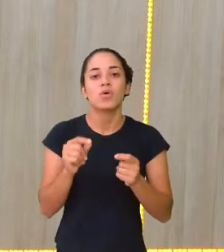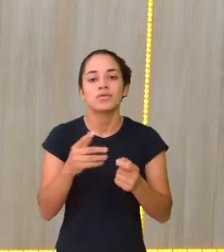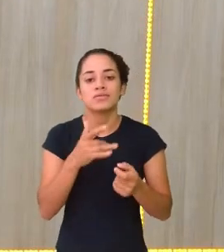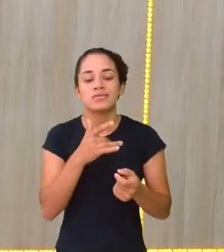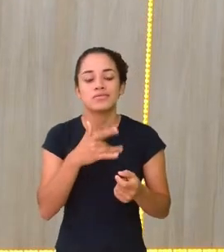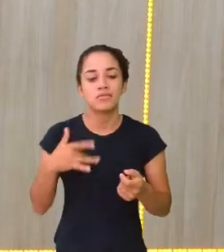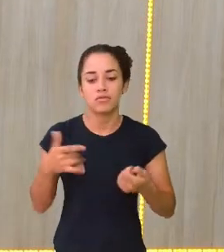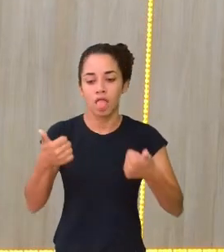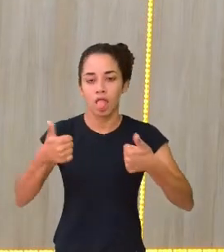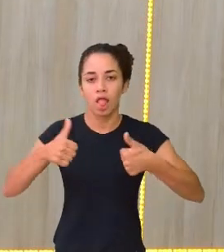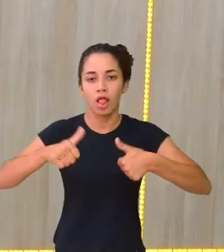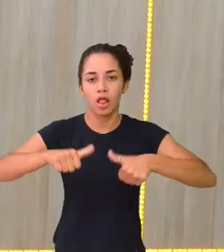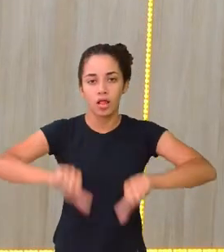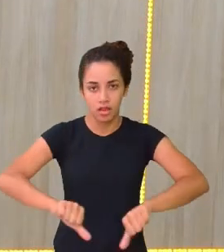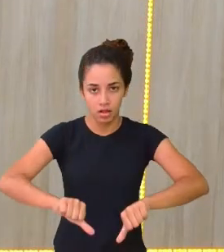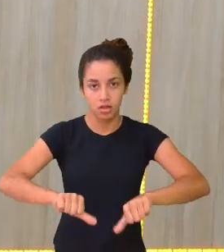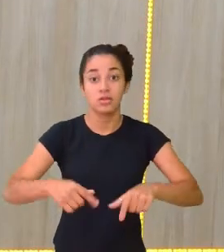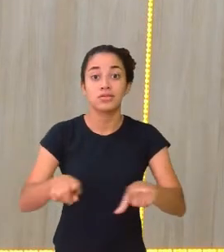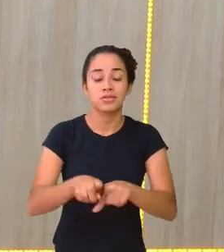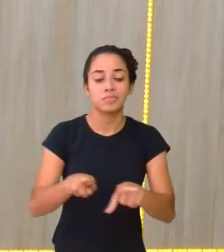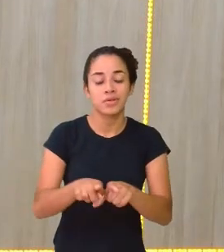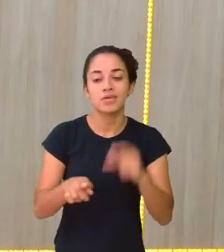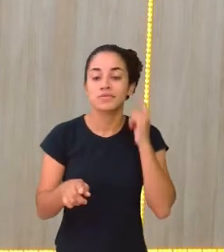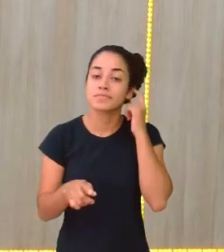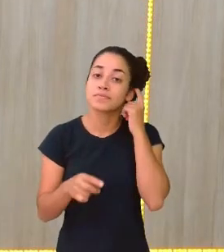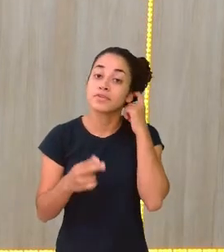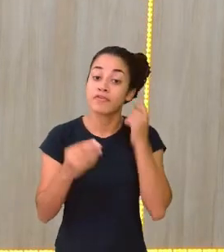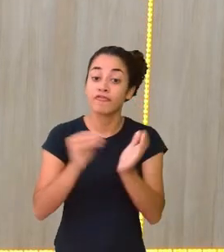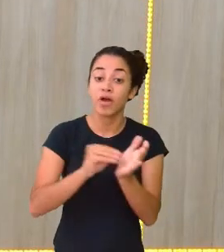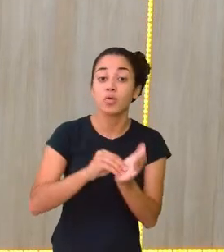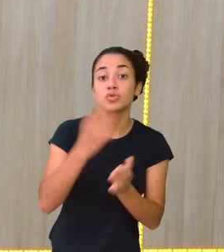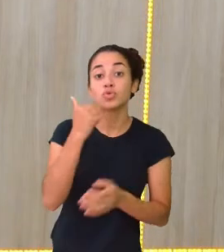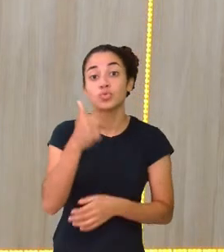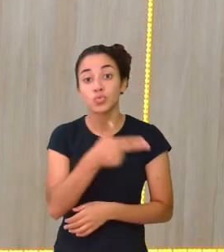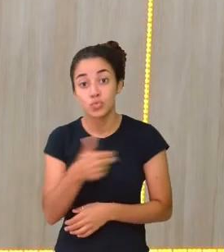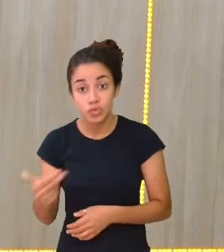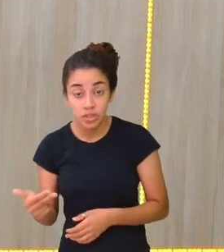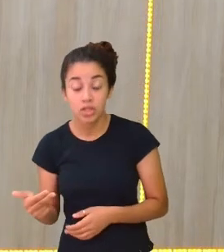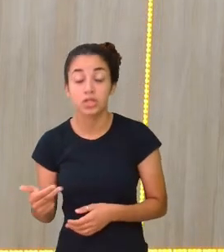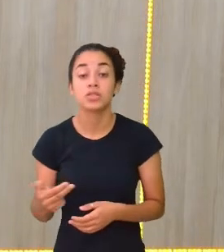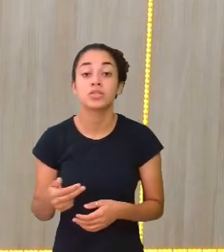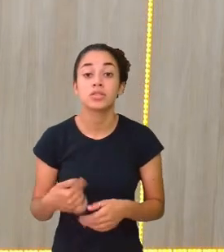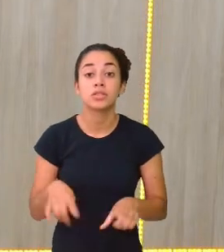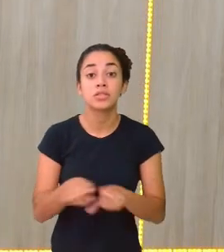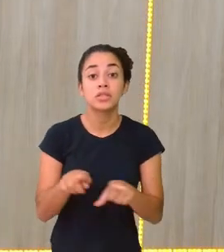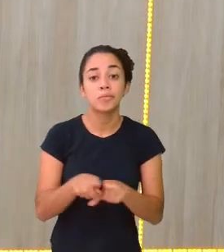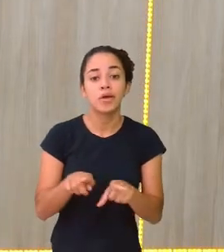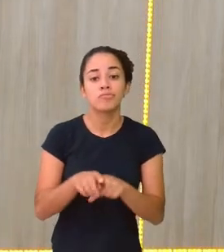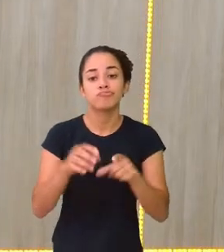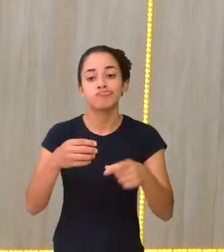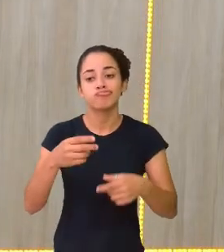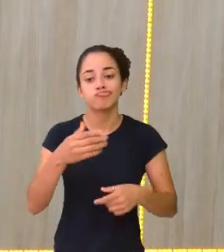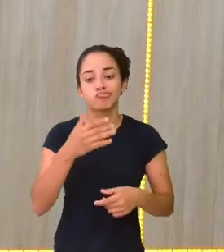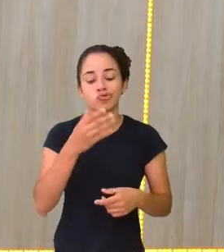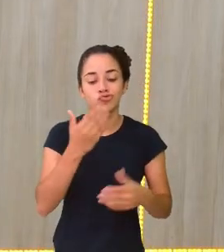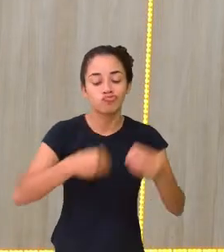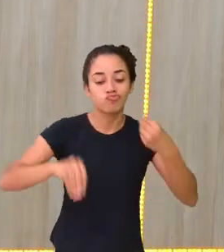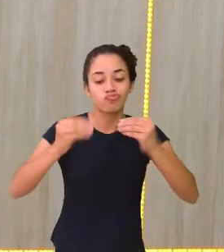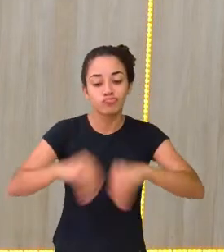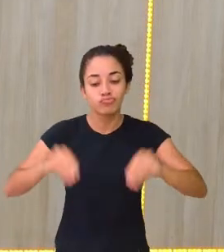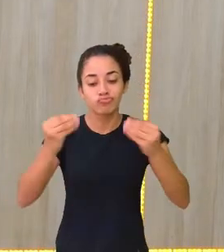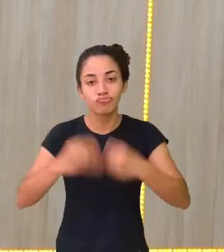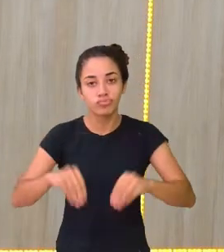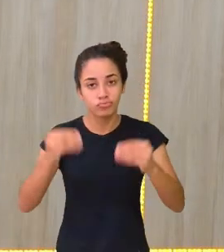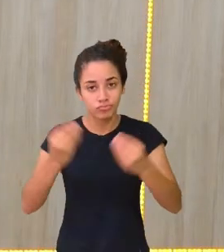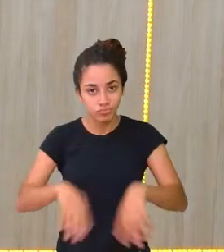professora? Desde a questão da desnutrição, não é? E a questão também de alguns problemas, alguns distúrbios alimentares. Uma